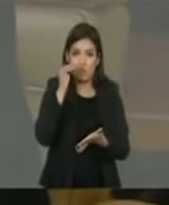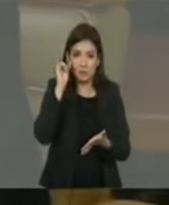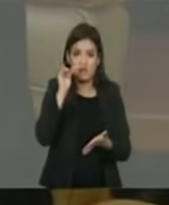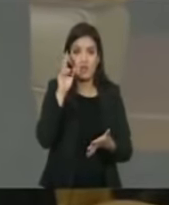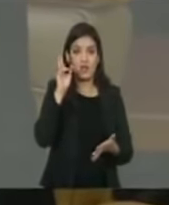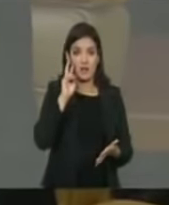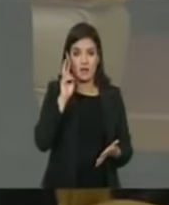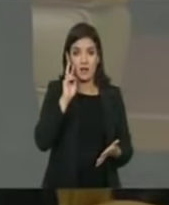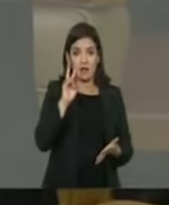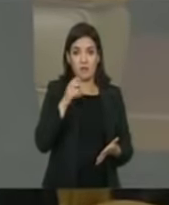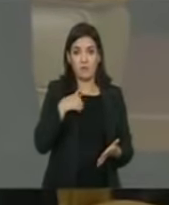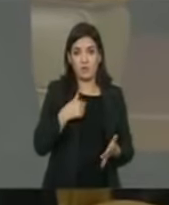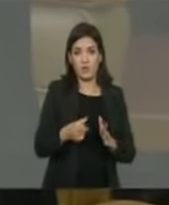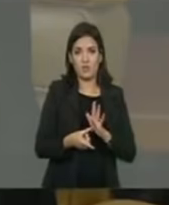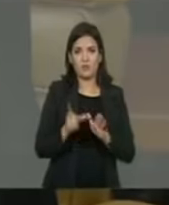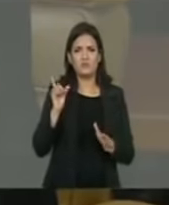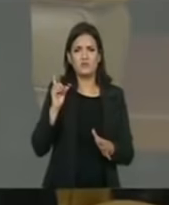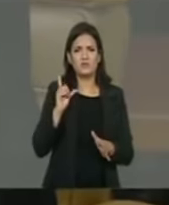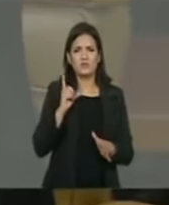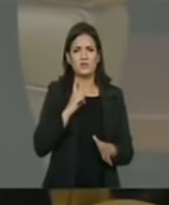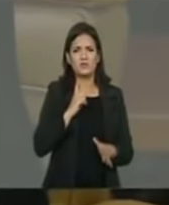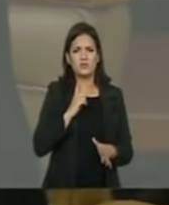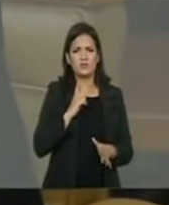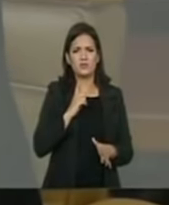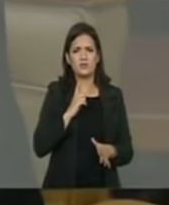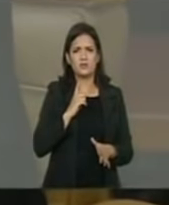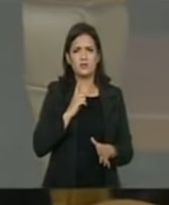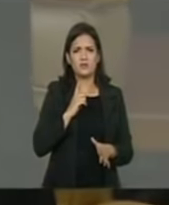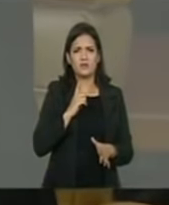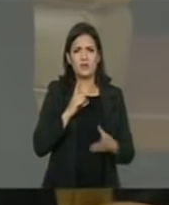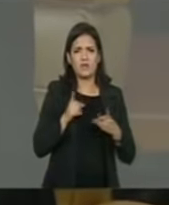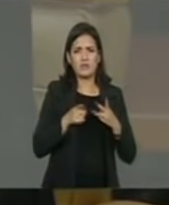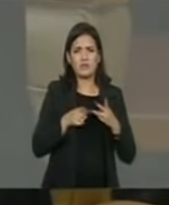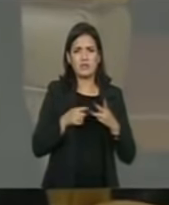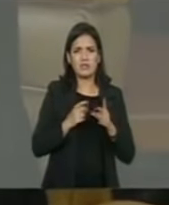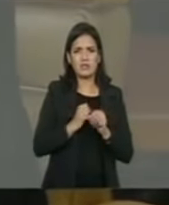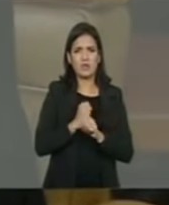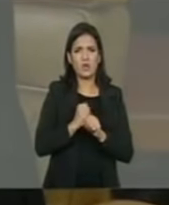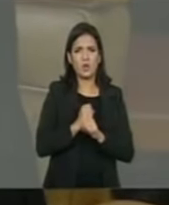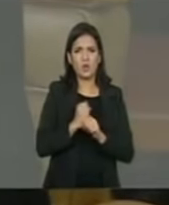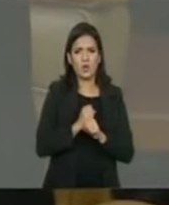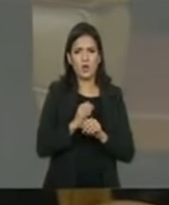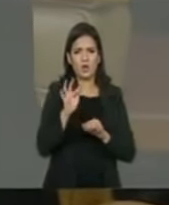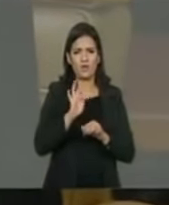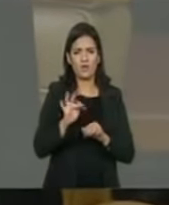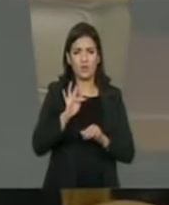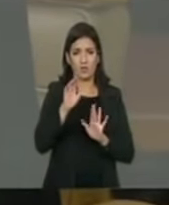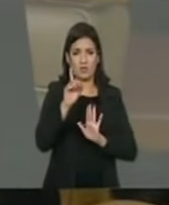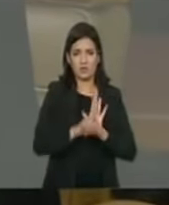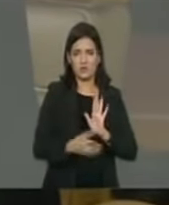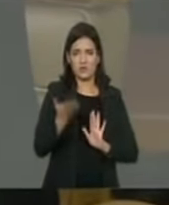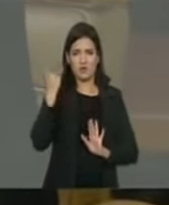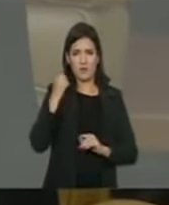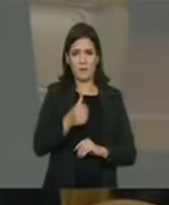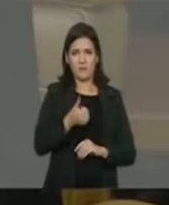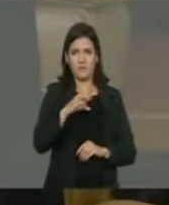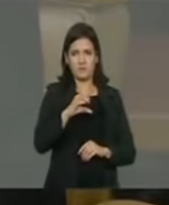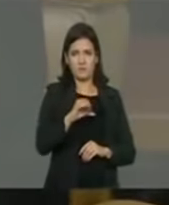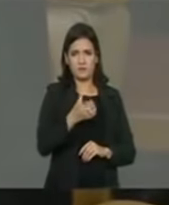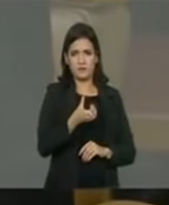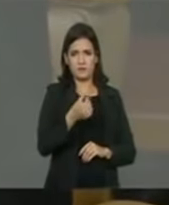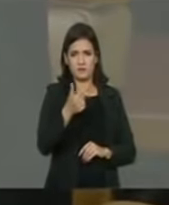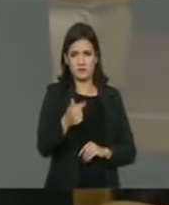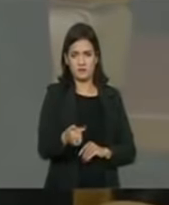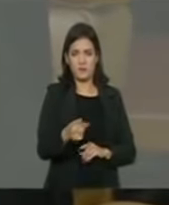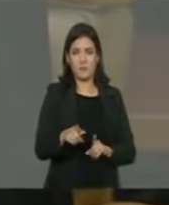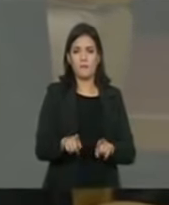ainda se encontrava acho que nos terceiro ano da faculdade de direito em 1967 é ea impossibilidade